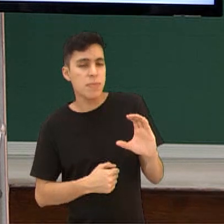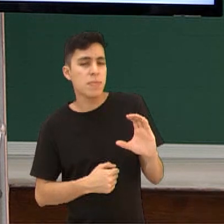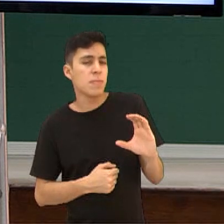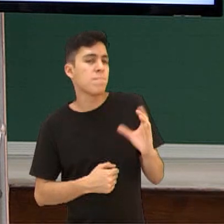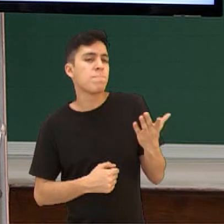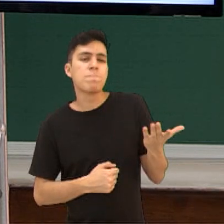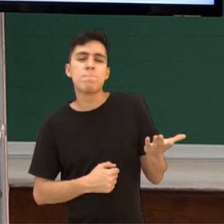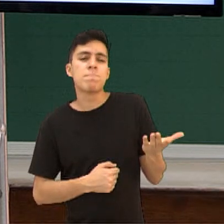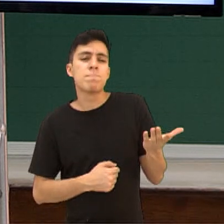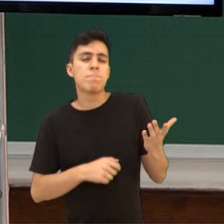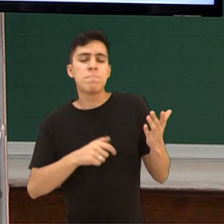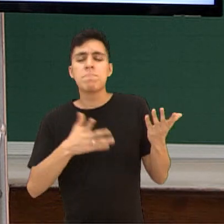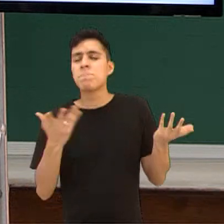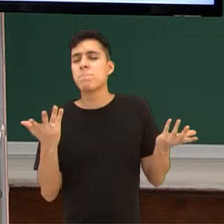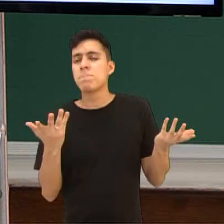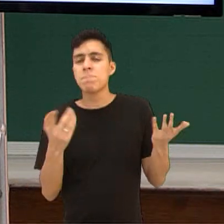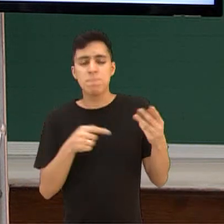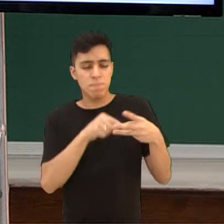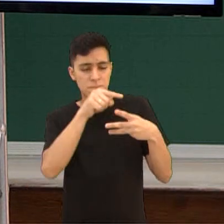Ou letra C, o tambor?